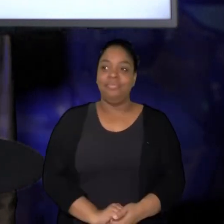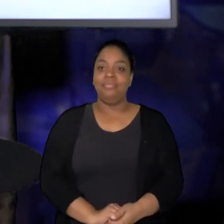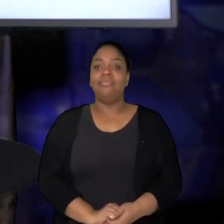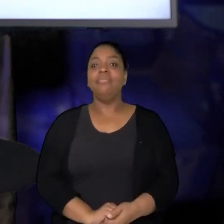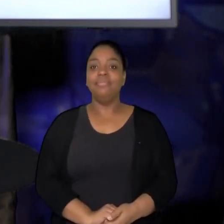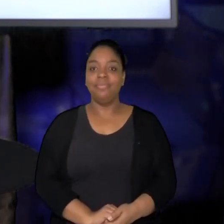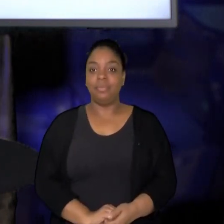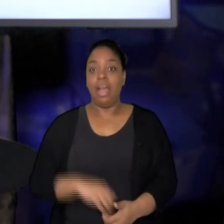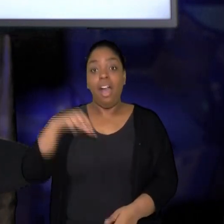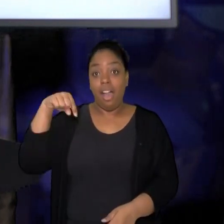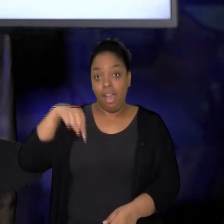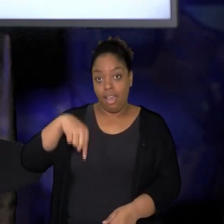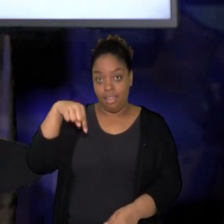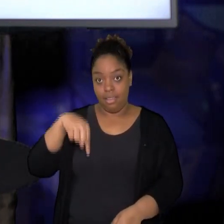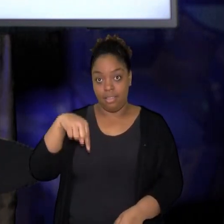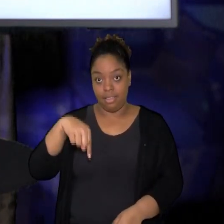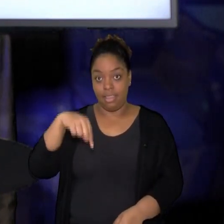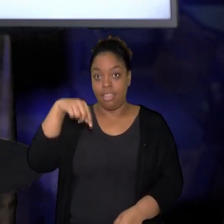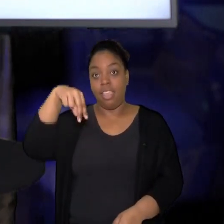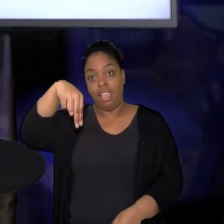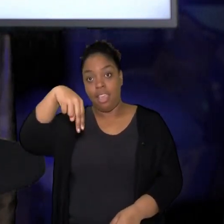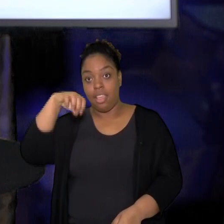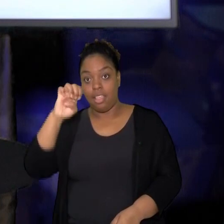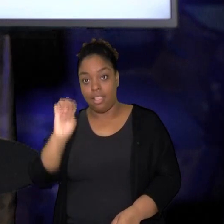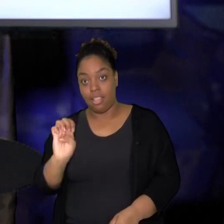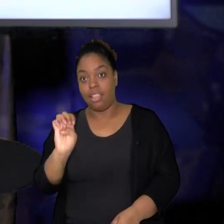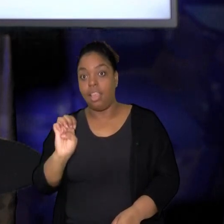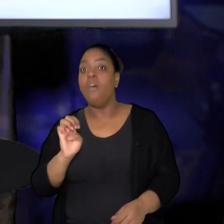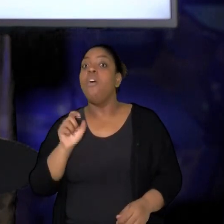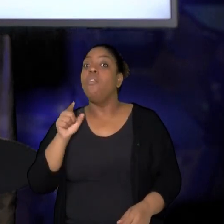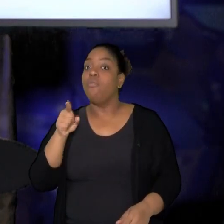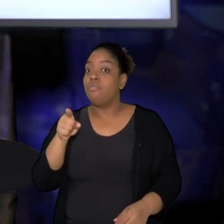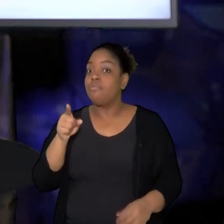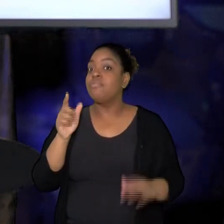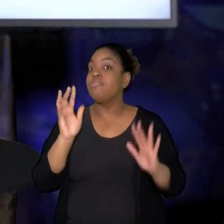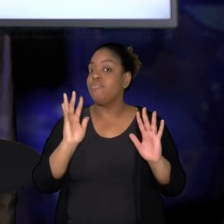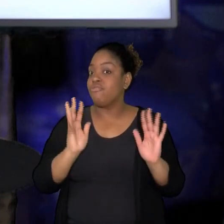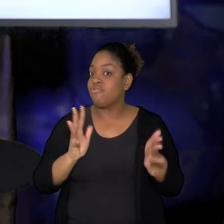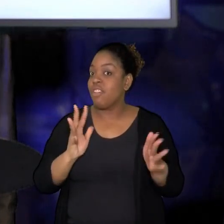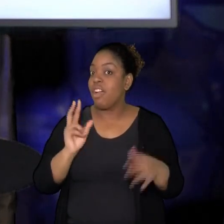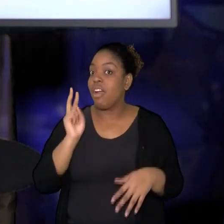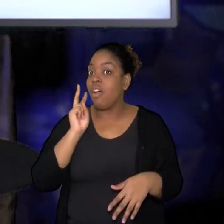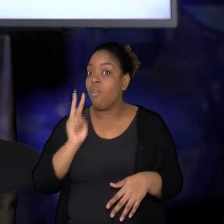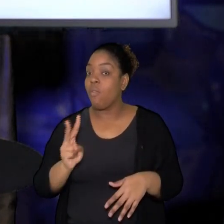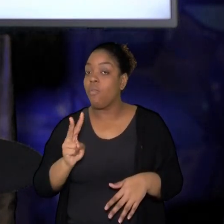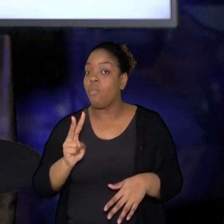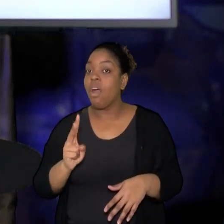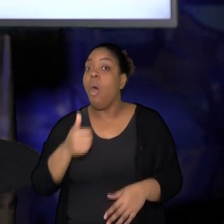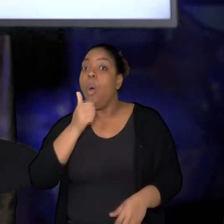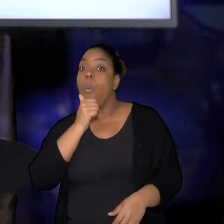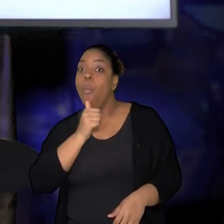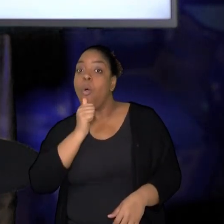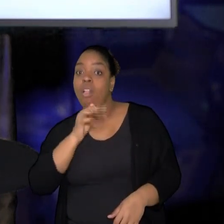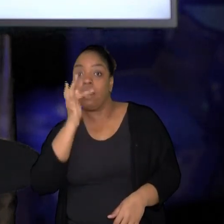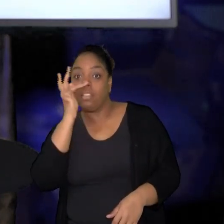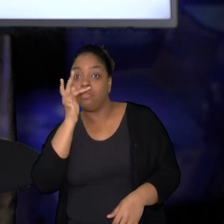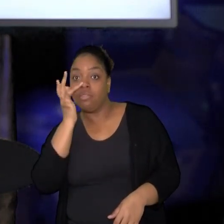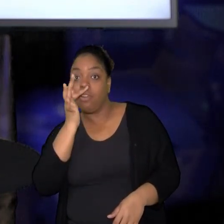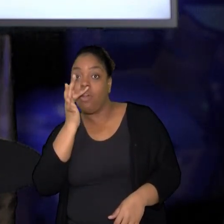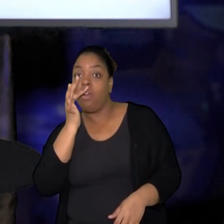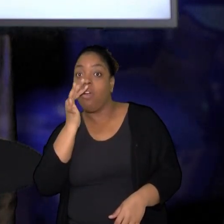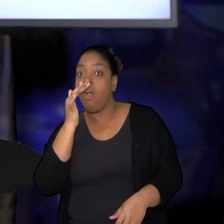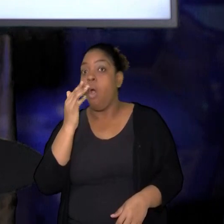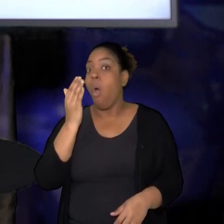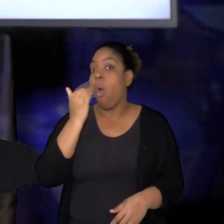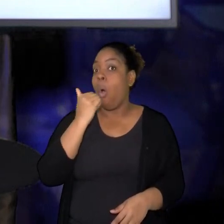país, aqui no Nordeste eu tenho certeza que você já ouviu falar da Comadre Fulozinha e do Papa Figo,